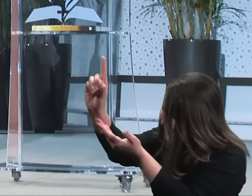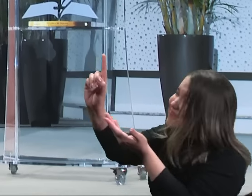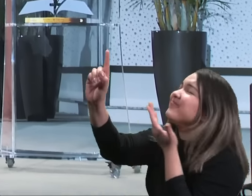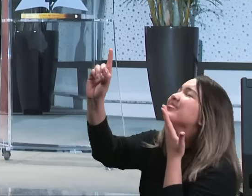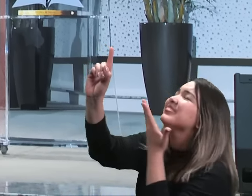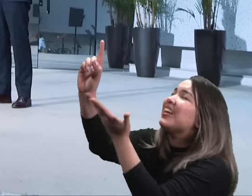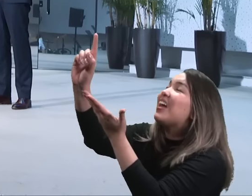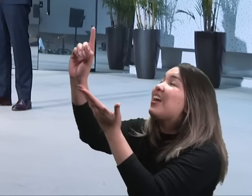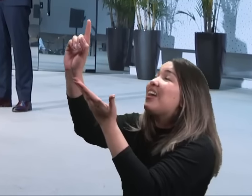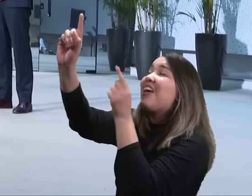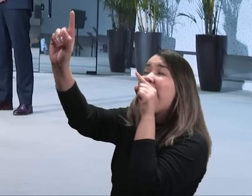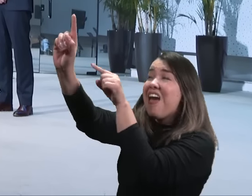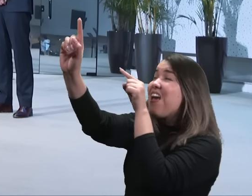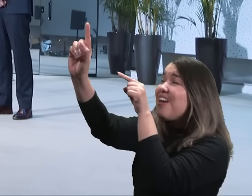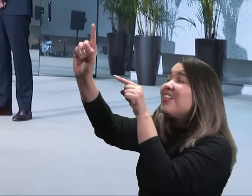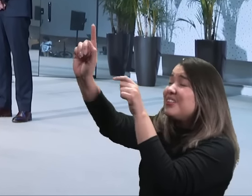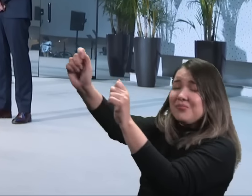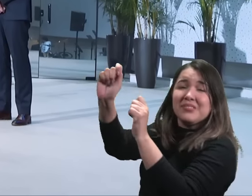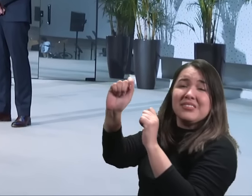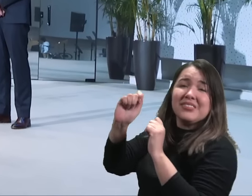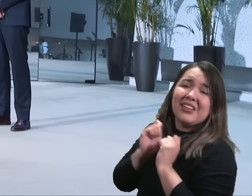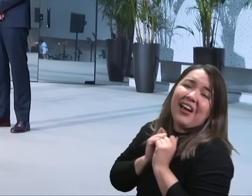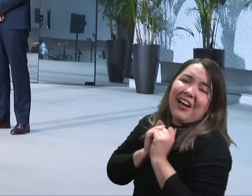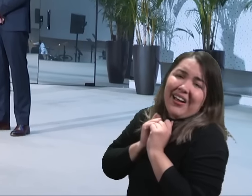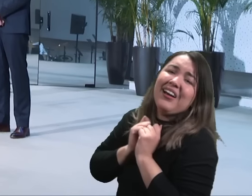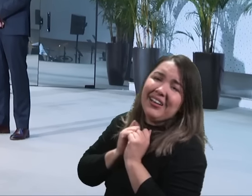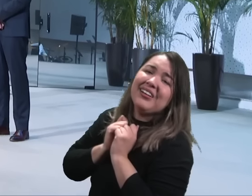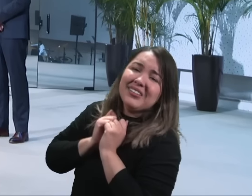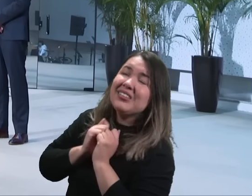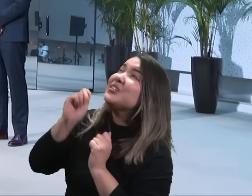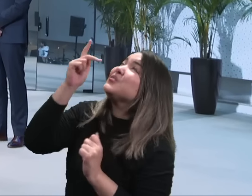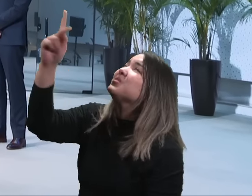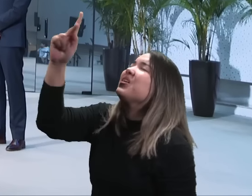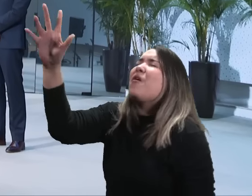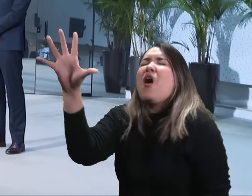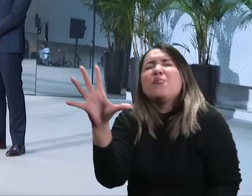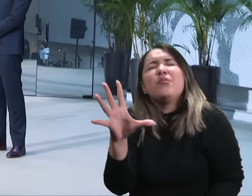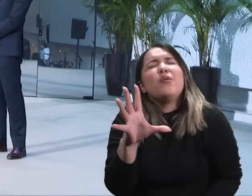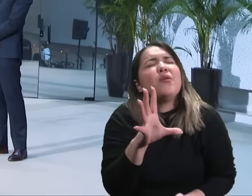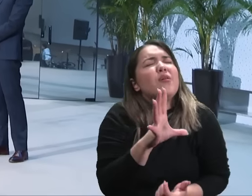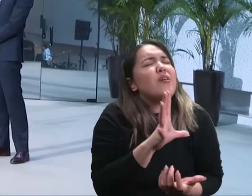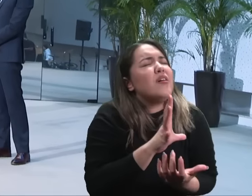Deus ele que me dá o seu